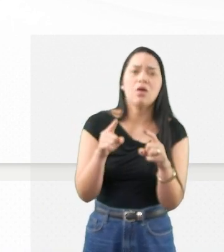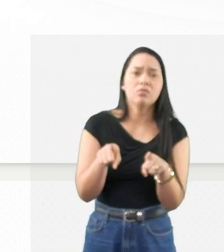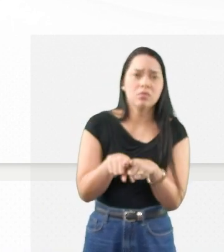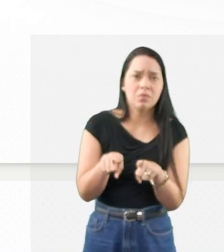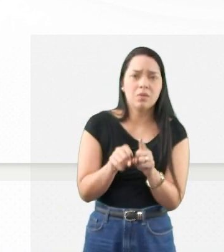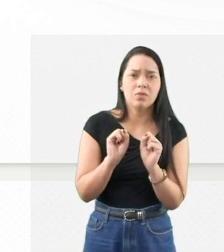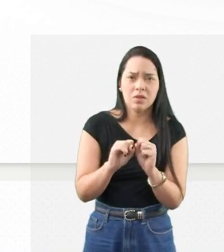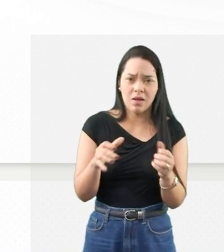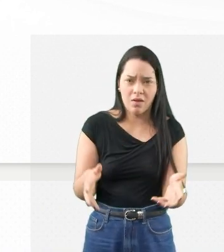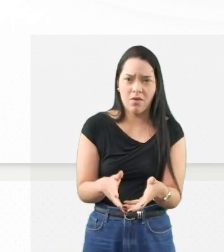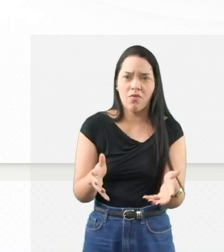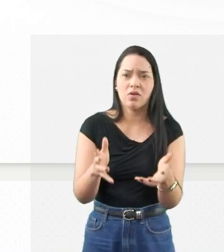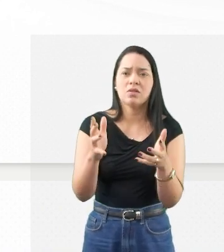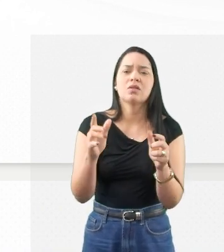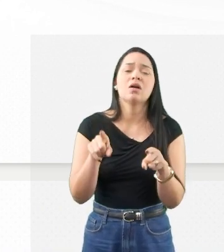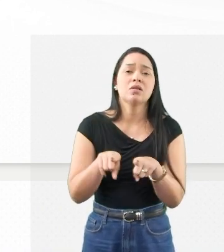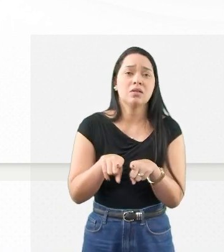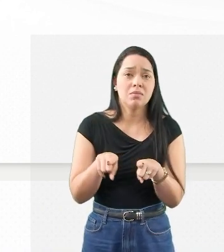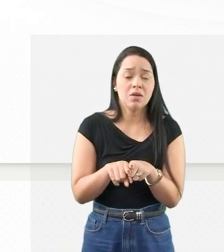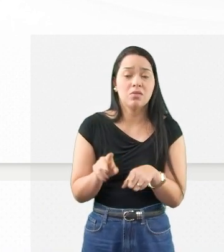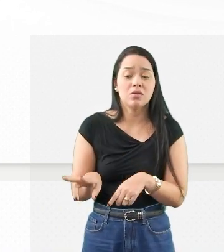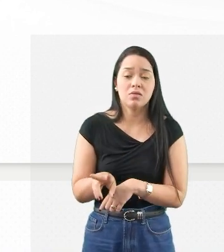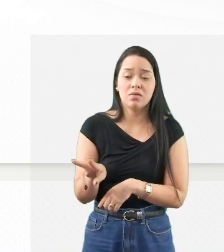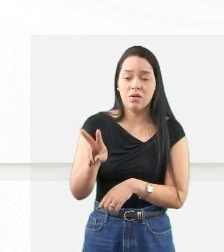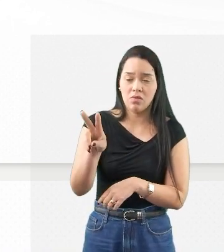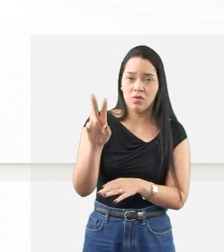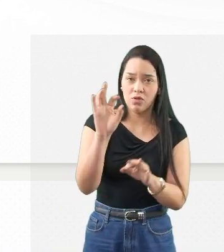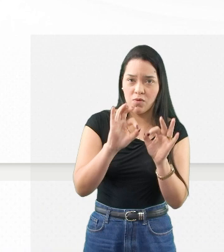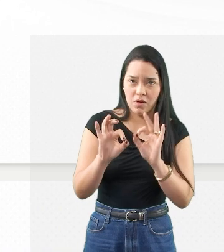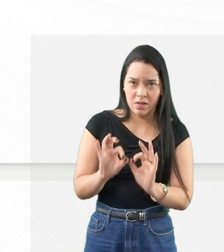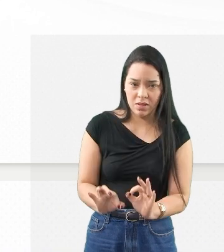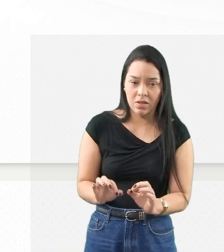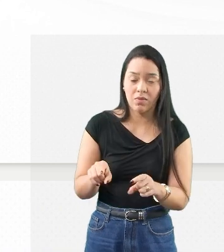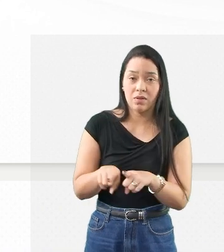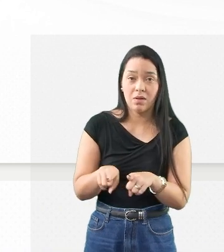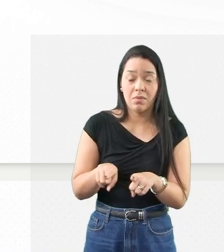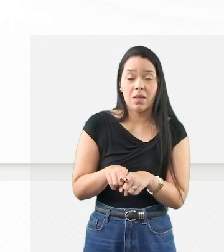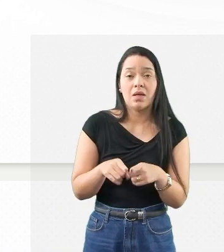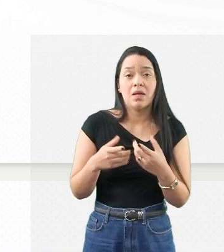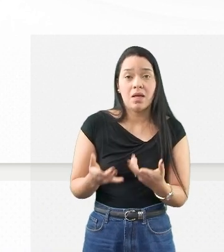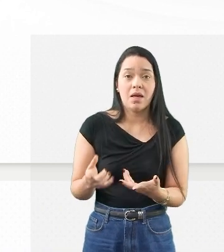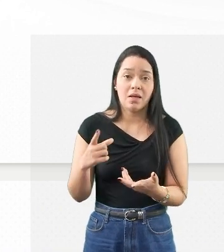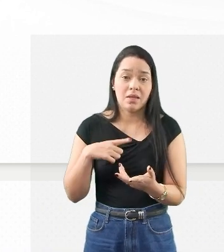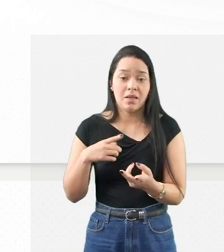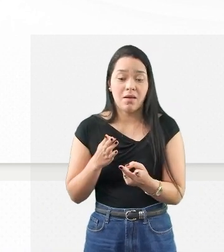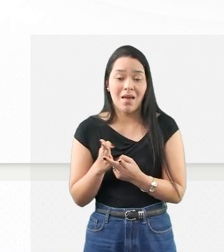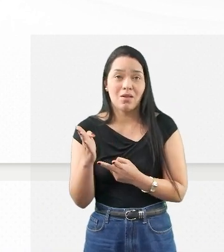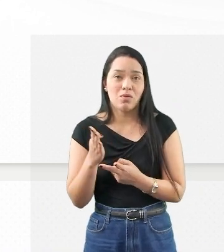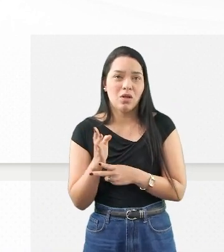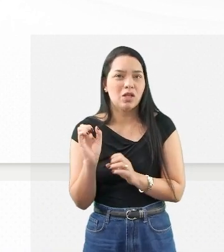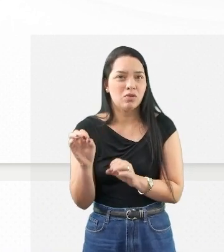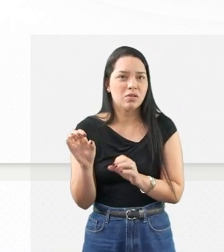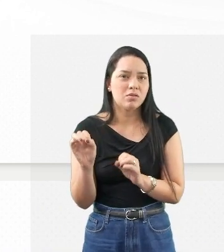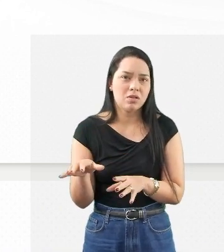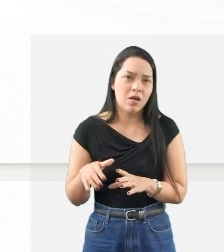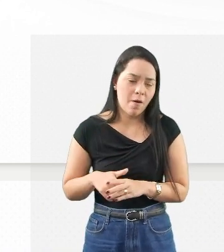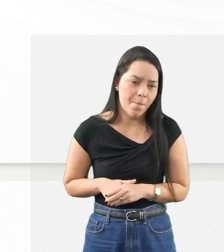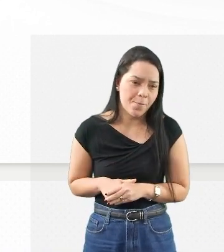para reforçar essa imagem, os valores de uma organização. E o folder também tem um viés educacional. Não sei se